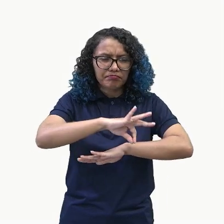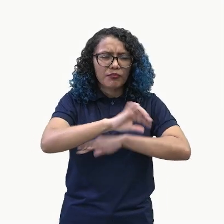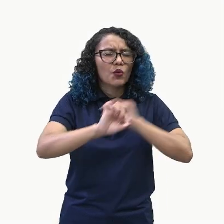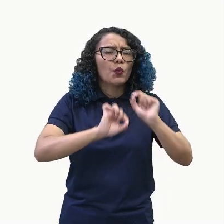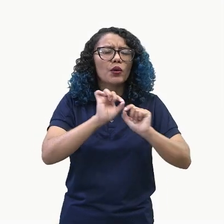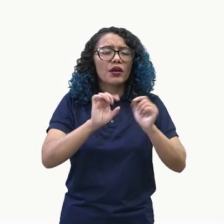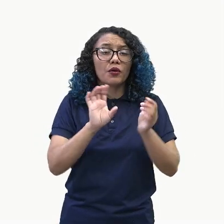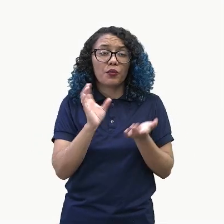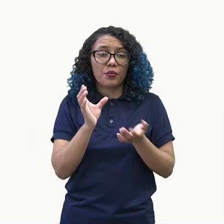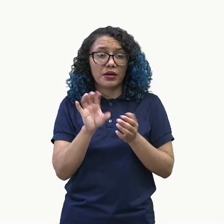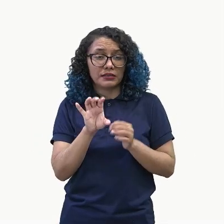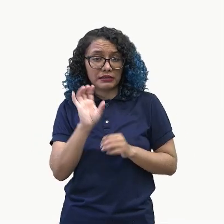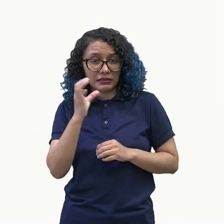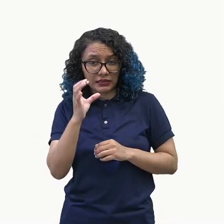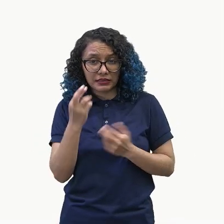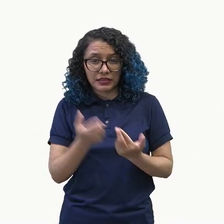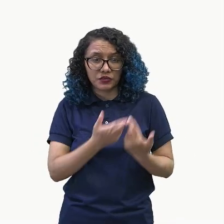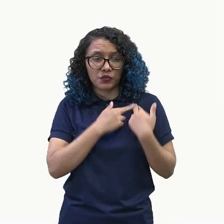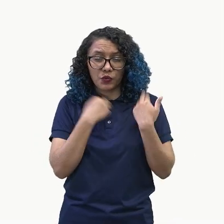por estudar,